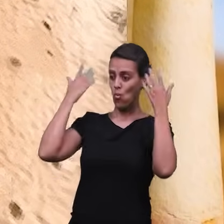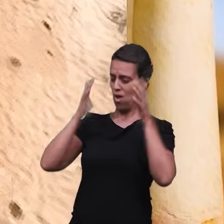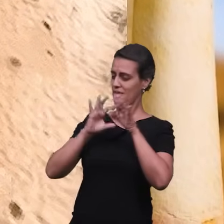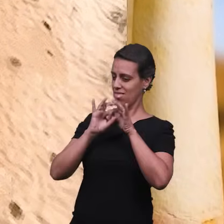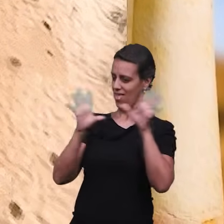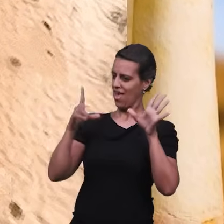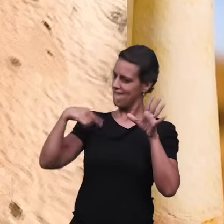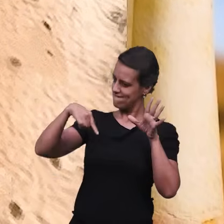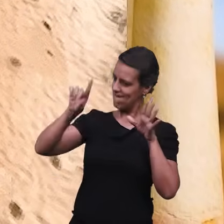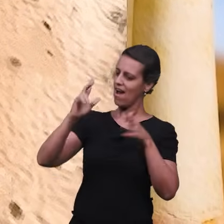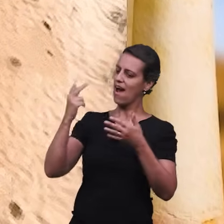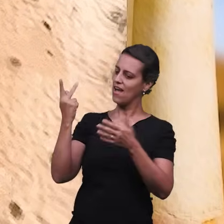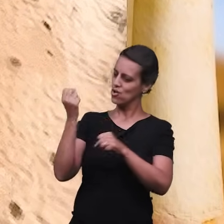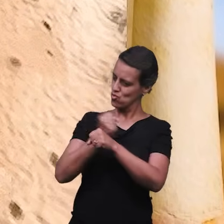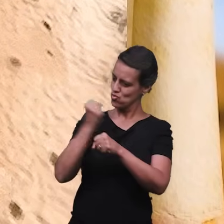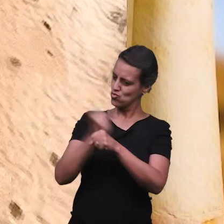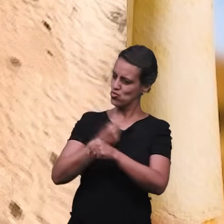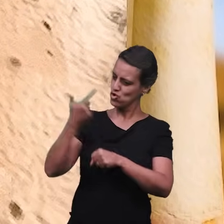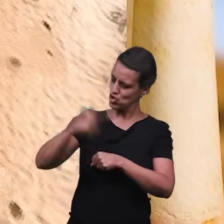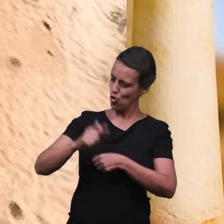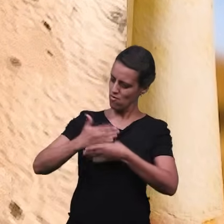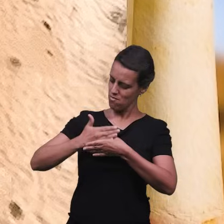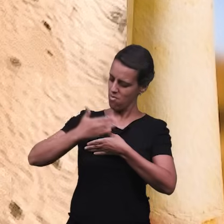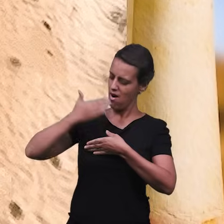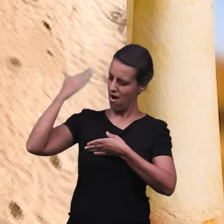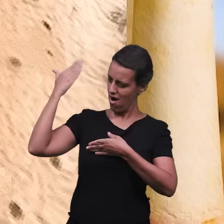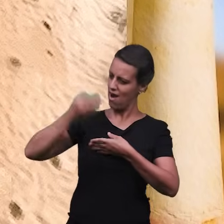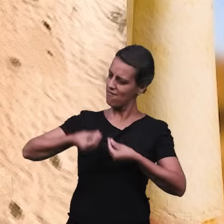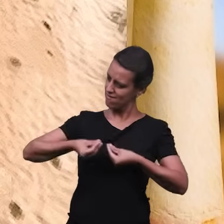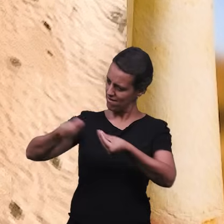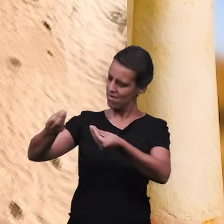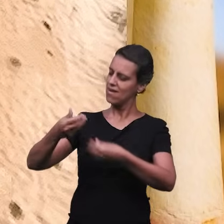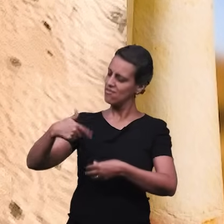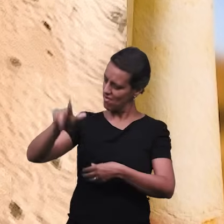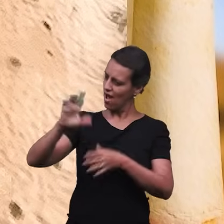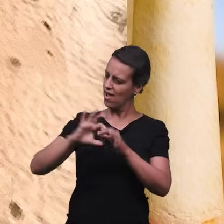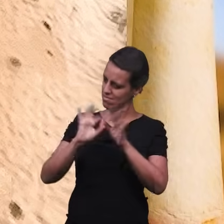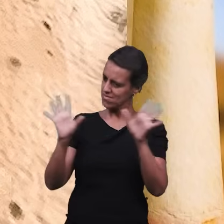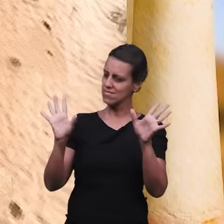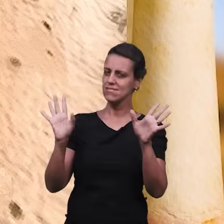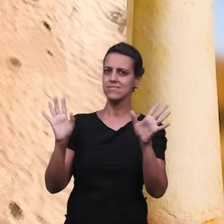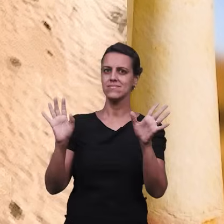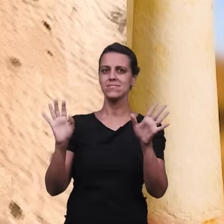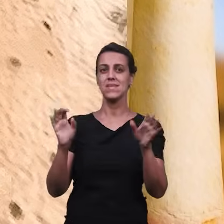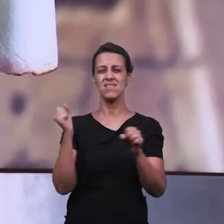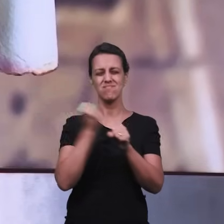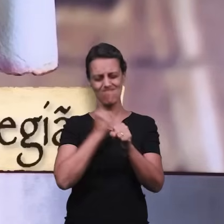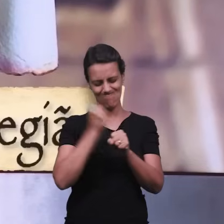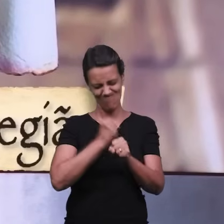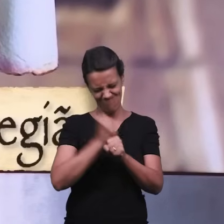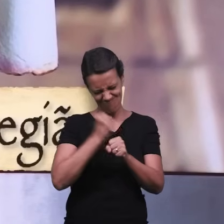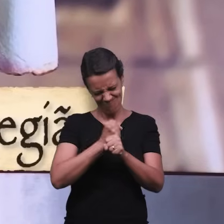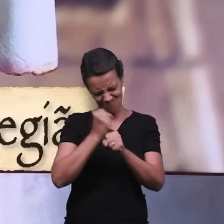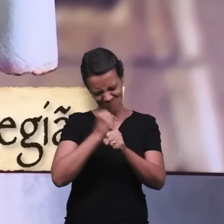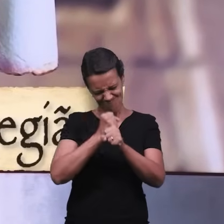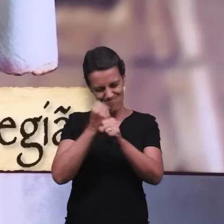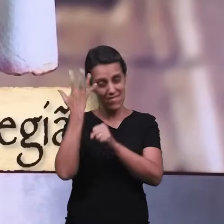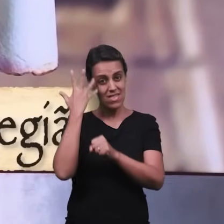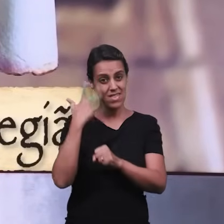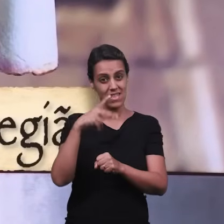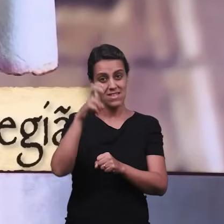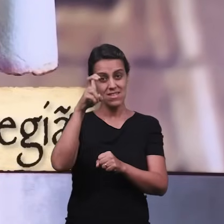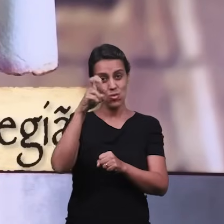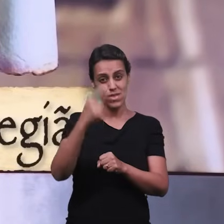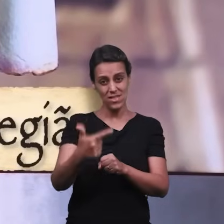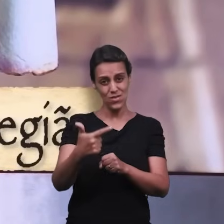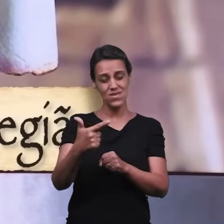deu madeiras e tudo mais. Então reconstruíram os muros em 52 dias. Em